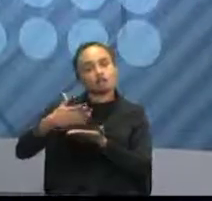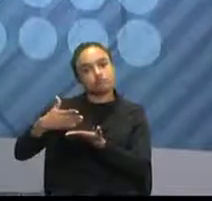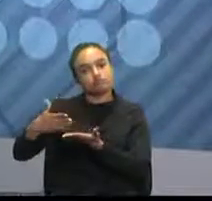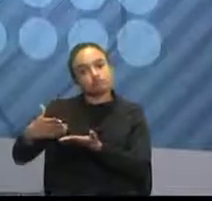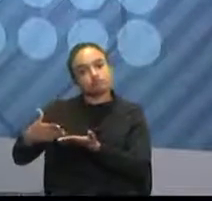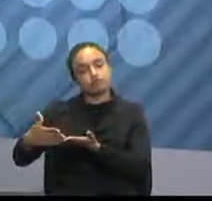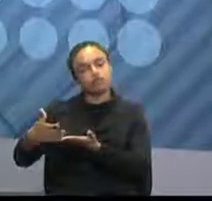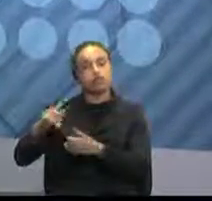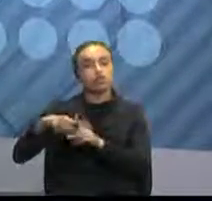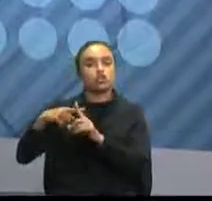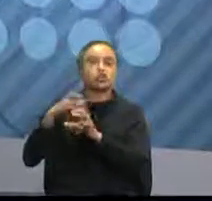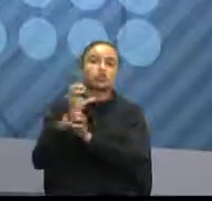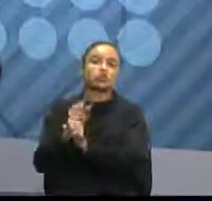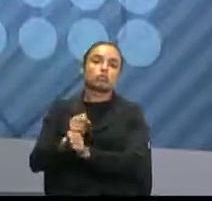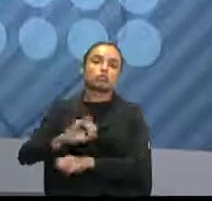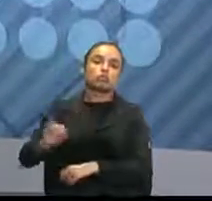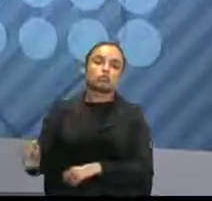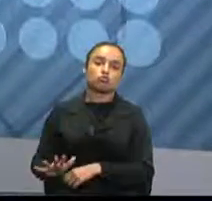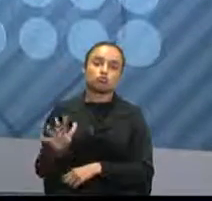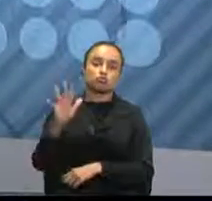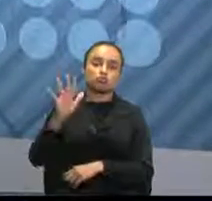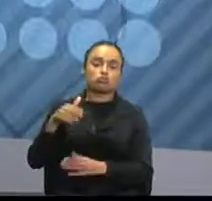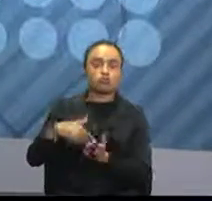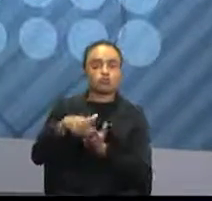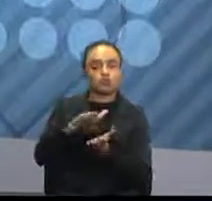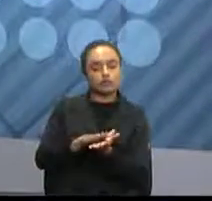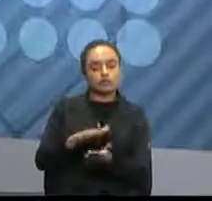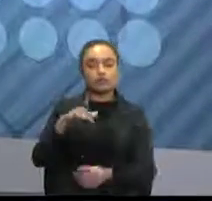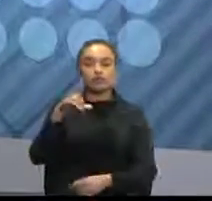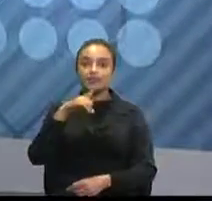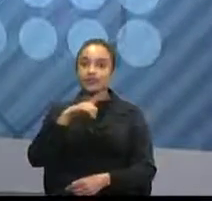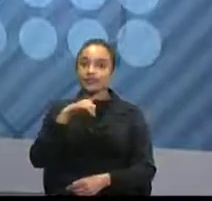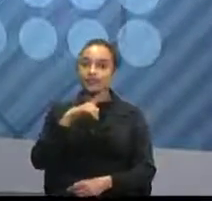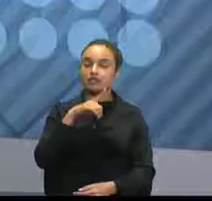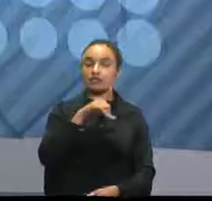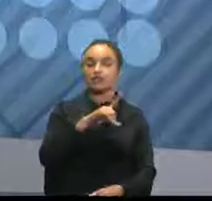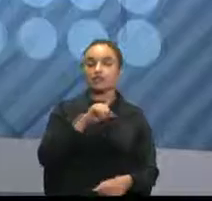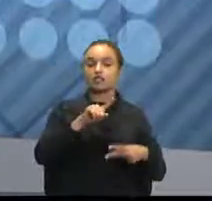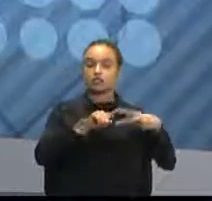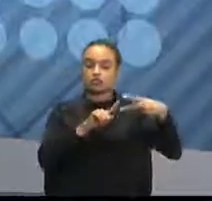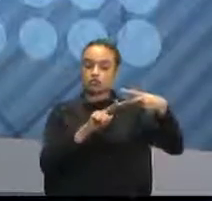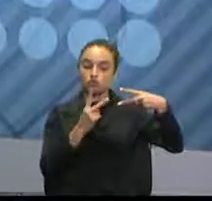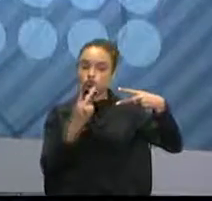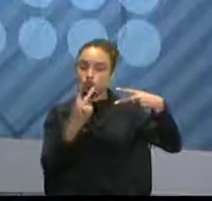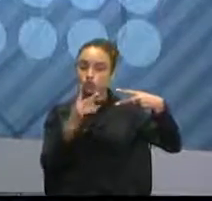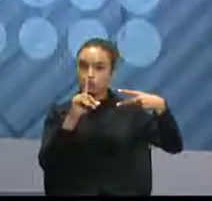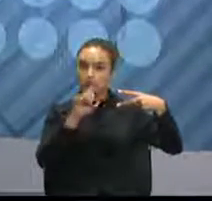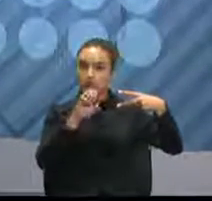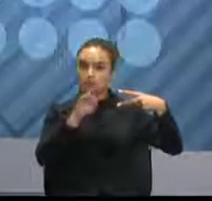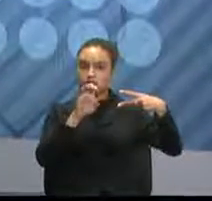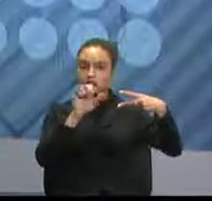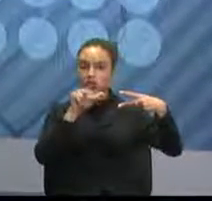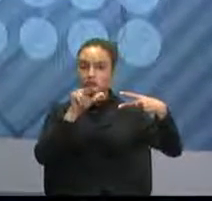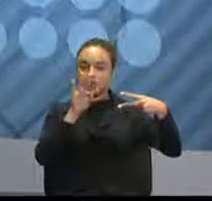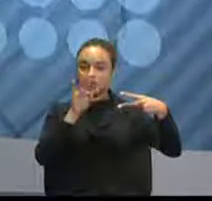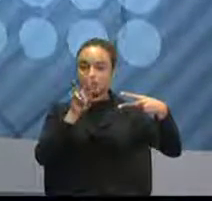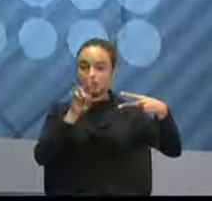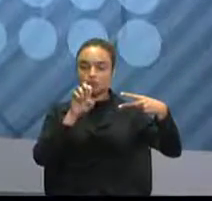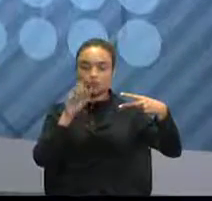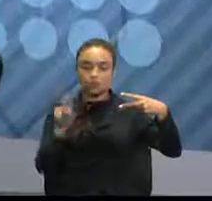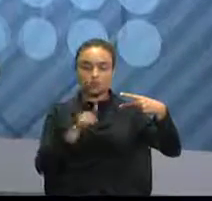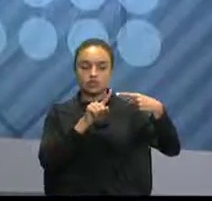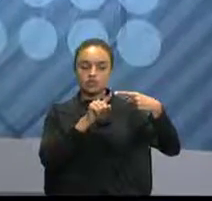de juros porém existem debêntures conversíveis e não conversíveis uma debênture chamada não